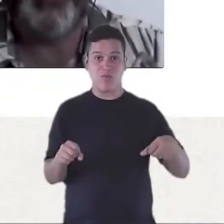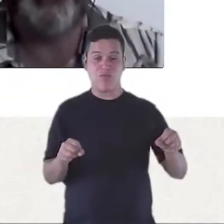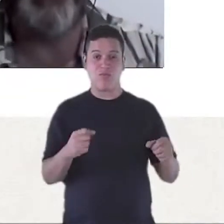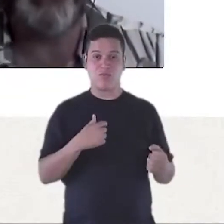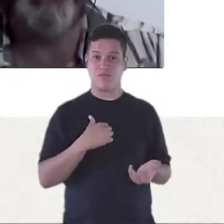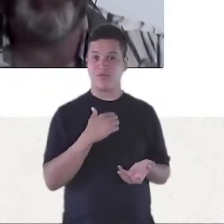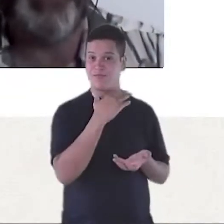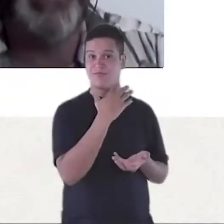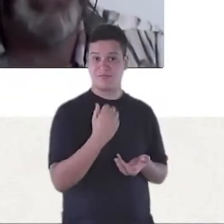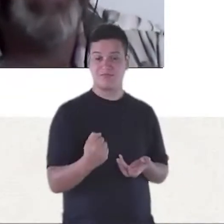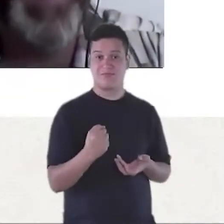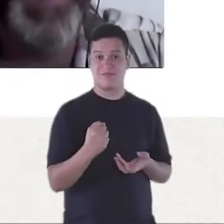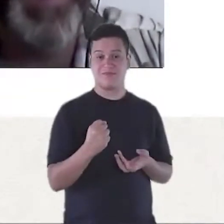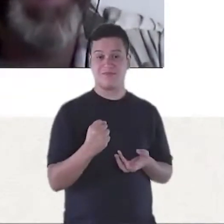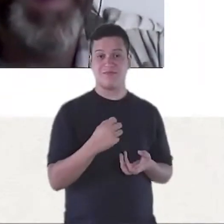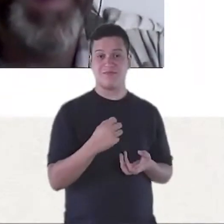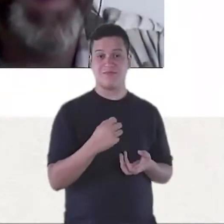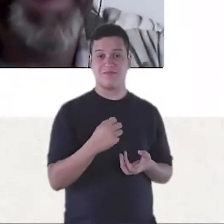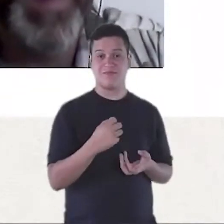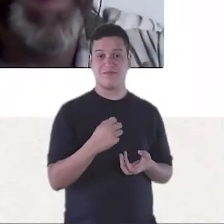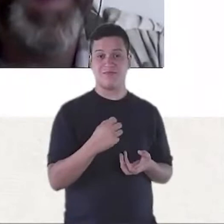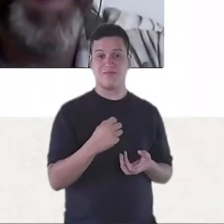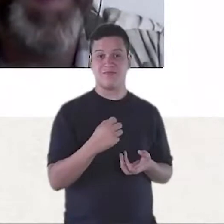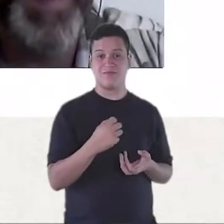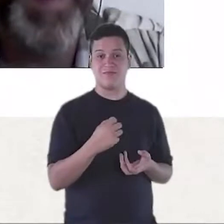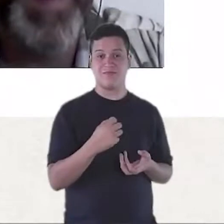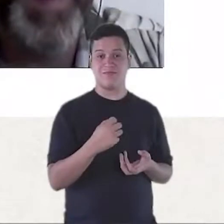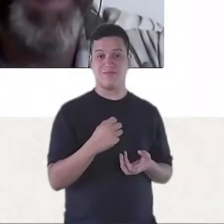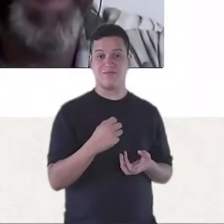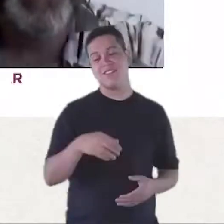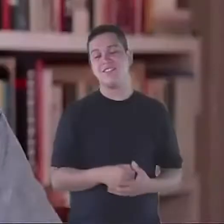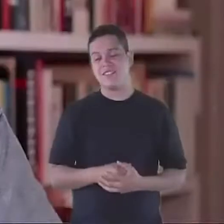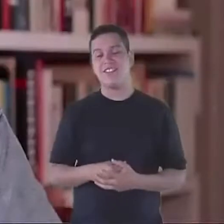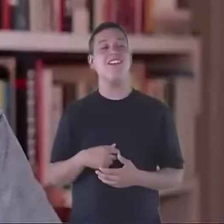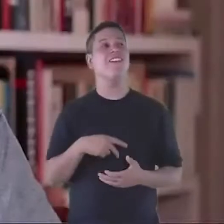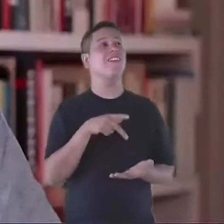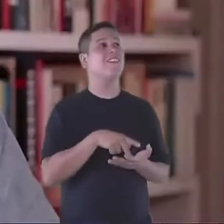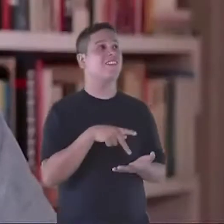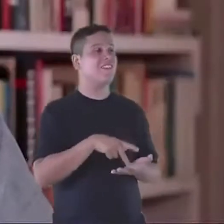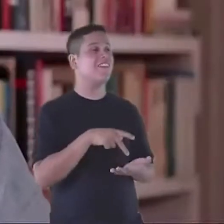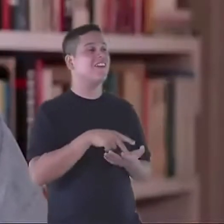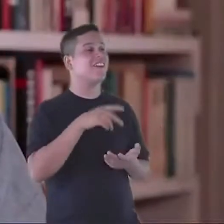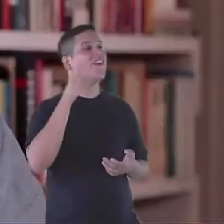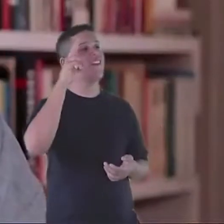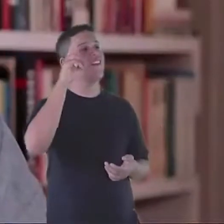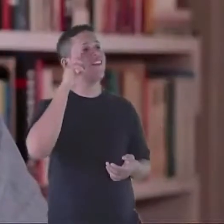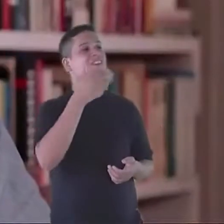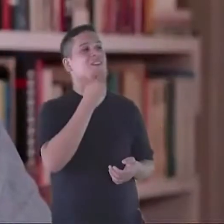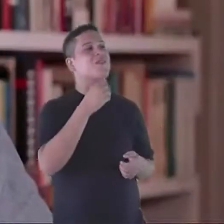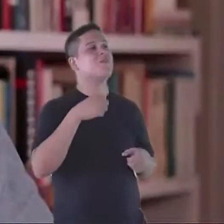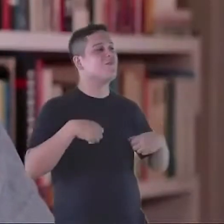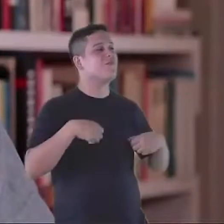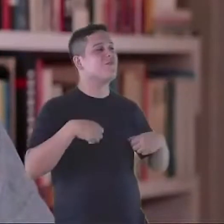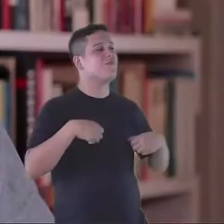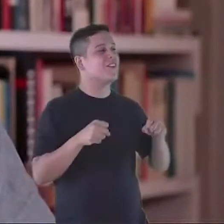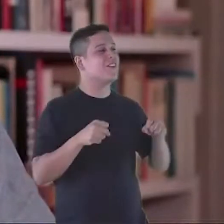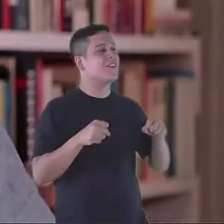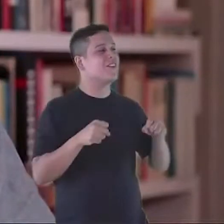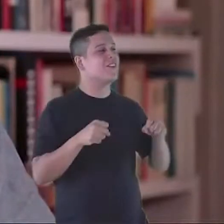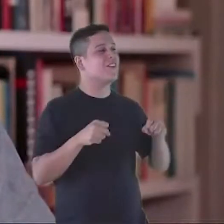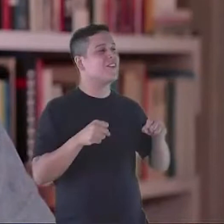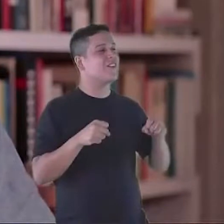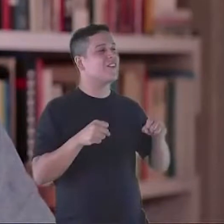E o Eu motoboy, fui de motoboy. você foi de motoboy, foi mesmo. Eu acho que você estava chegando de uma cidade. Não,